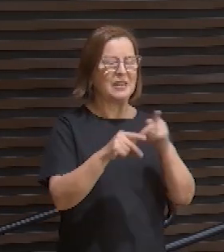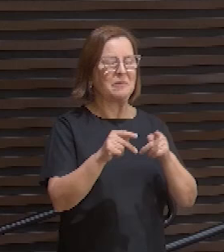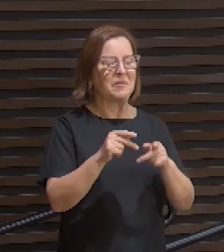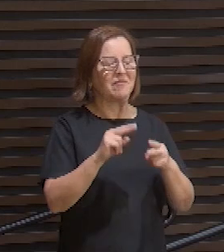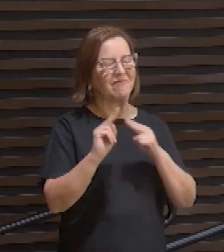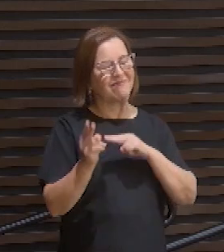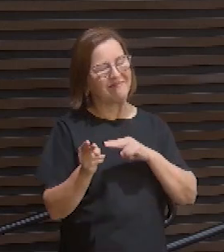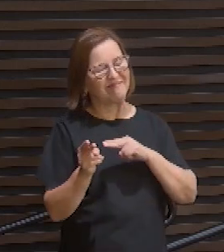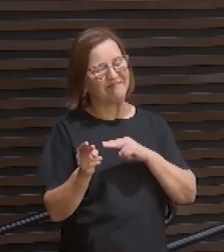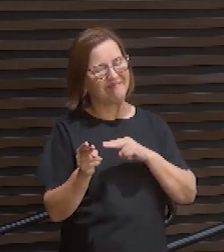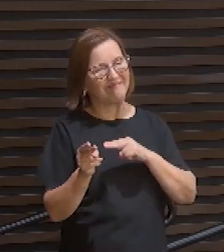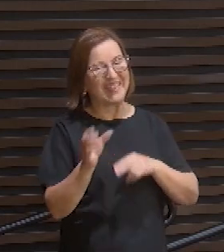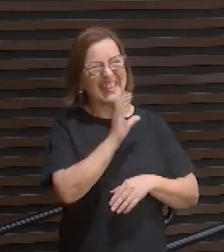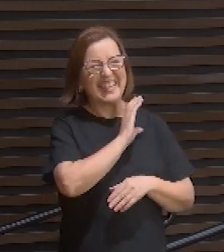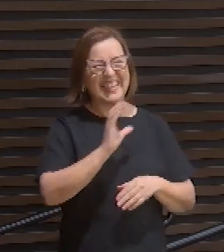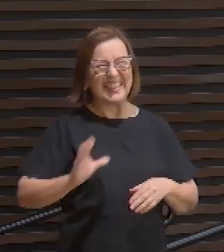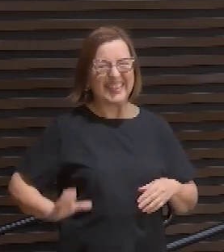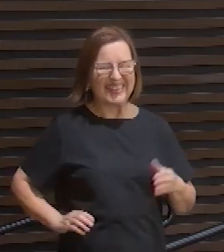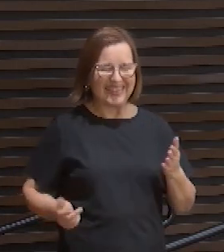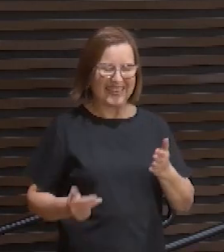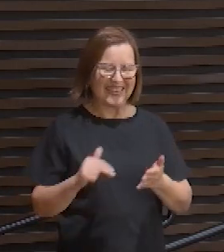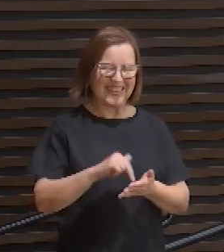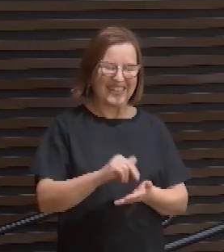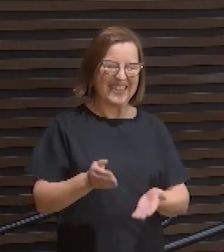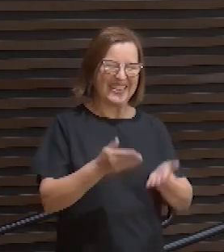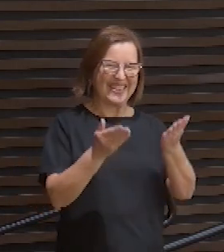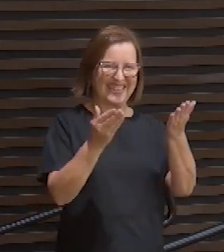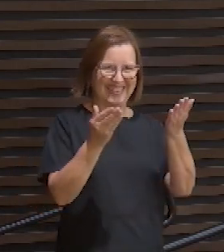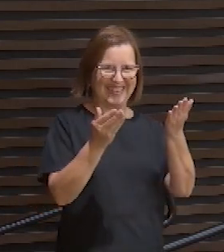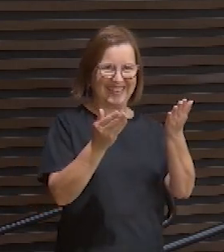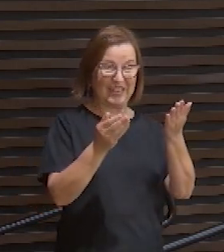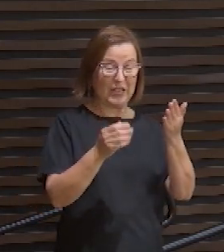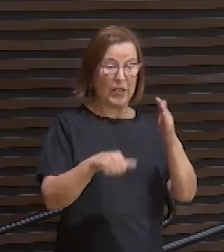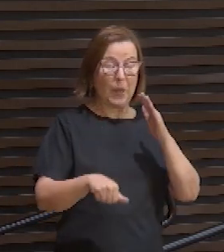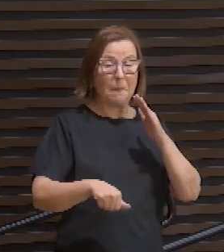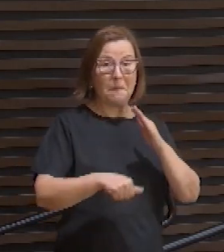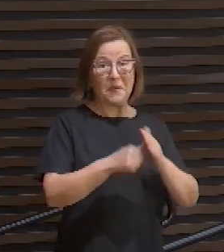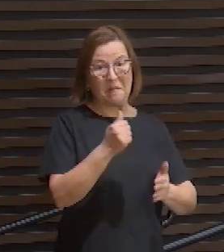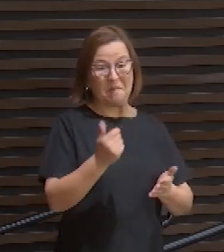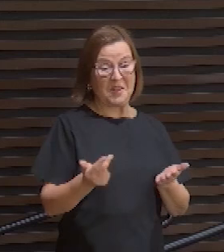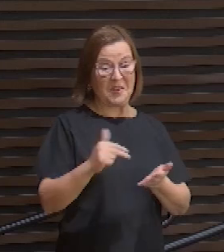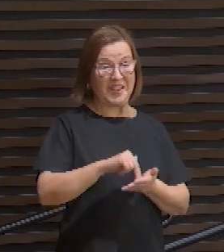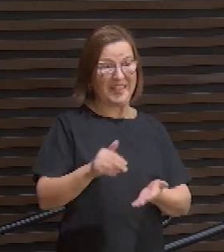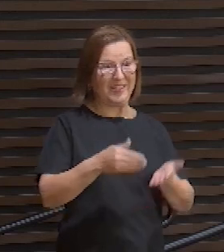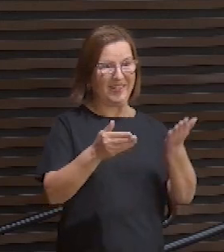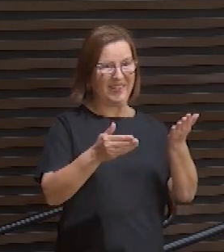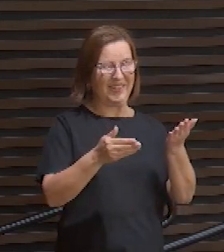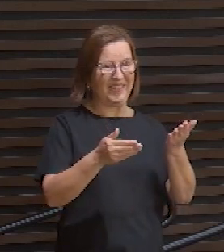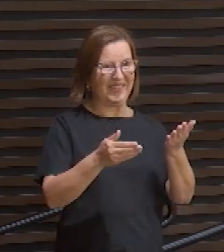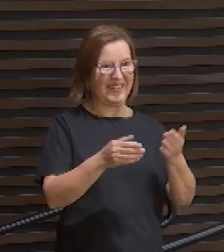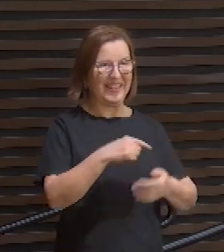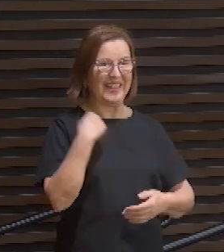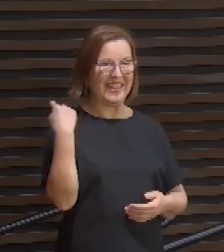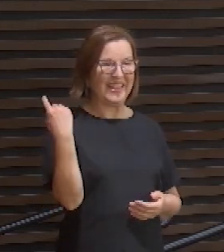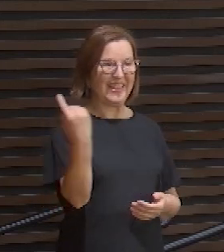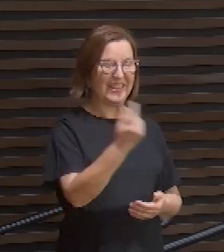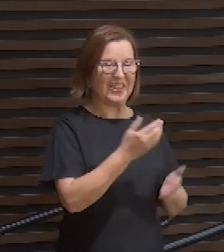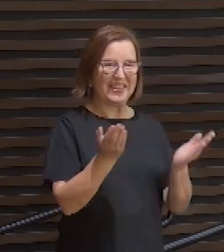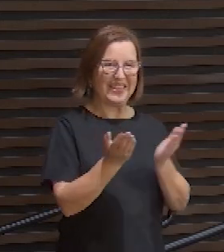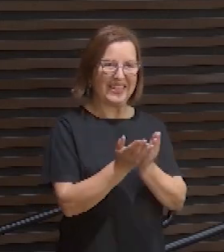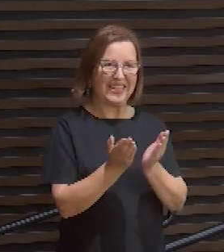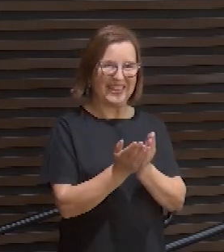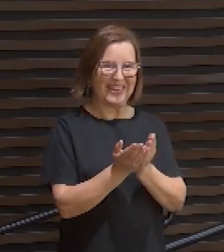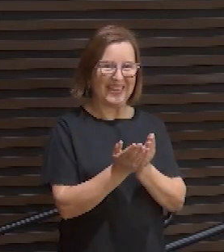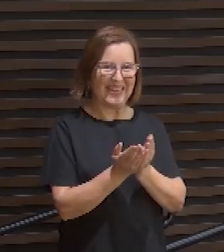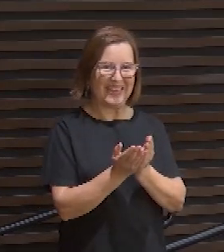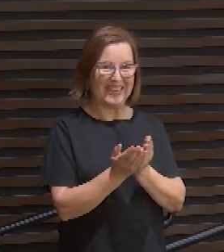dentre os mortos, meus irmãos, e Ele é a primícia dos que dormem. Ele é o primeiro que ressuscitou, e nós, os crentes, viremos depois